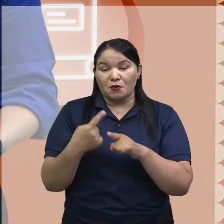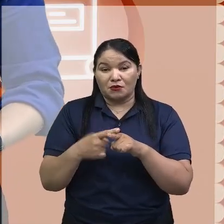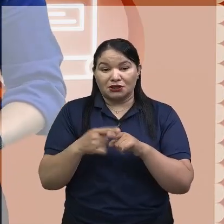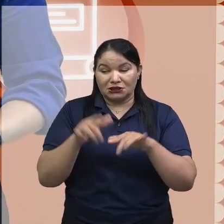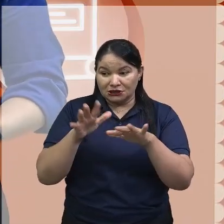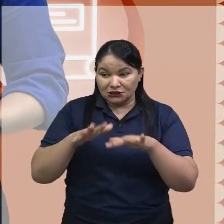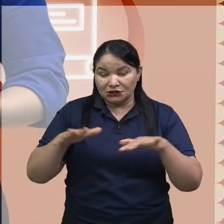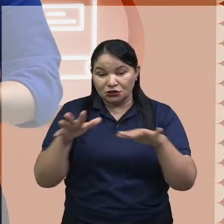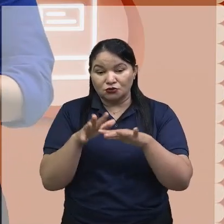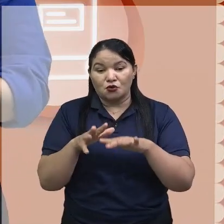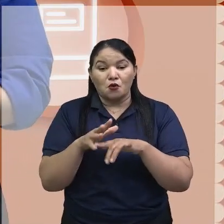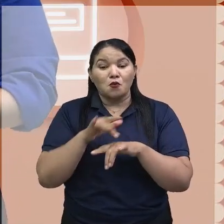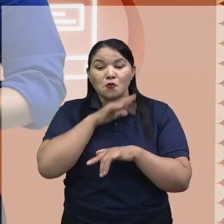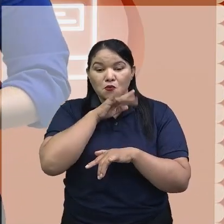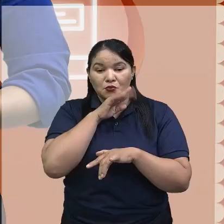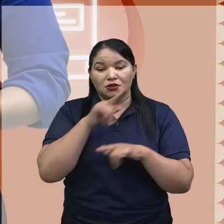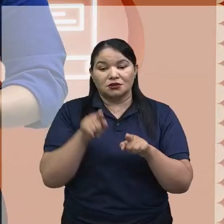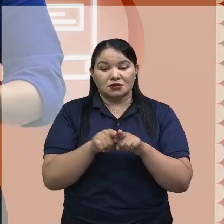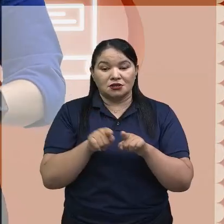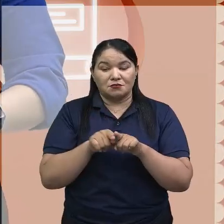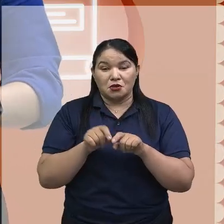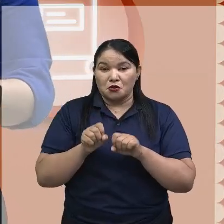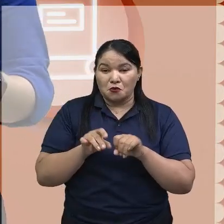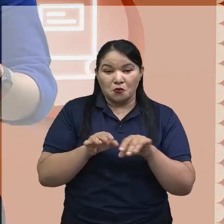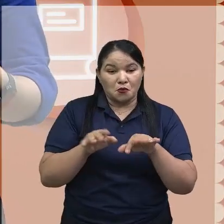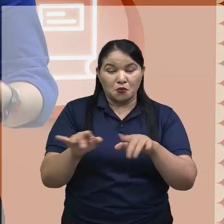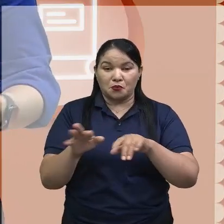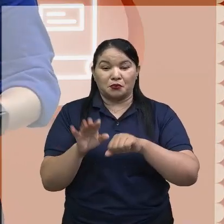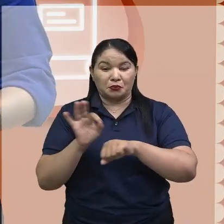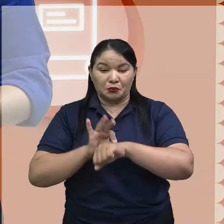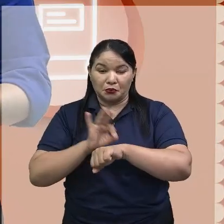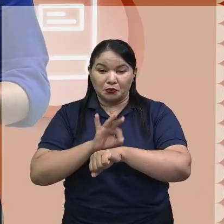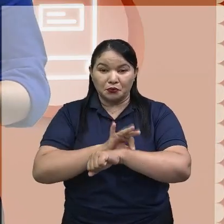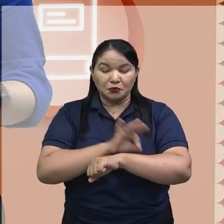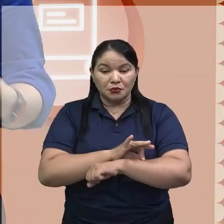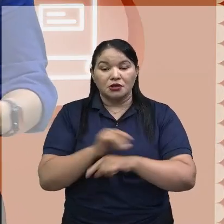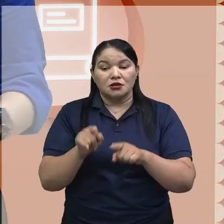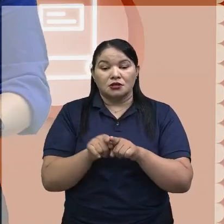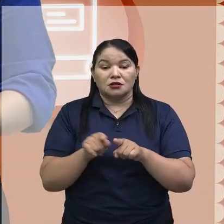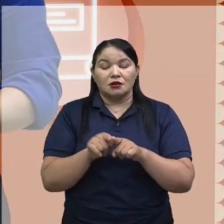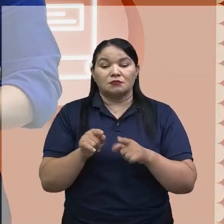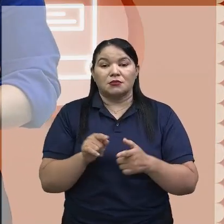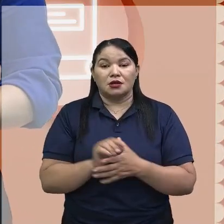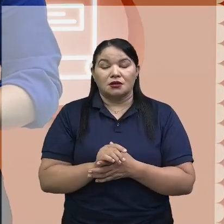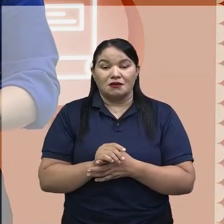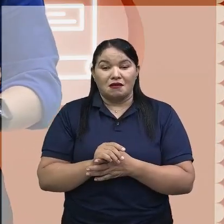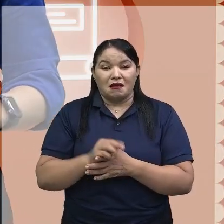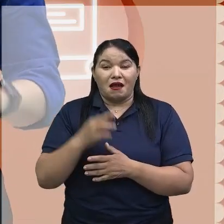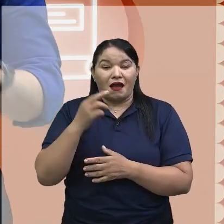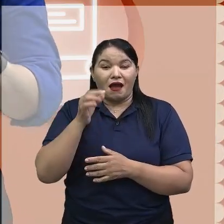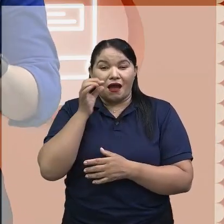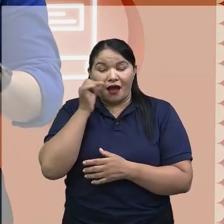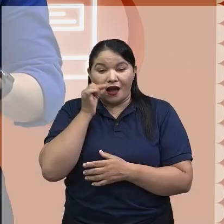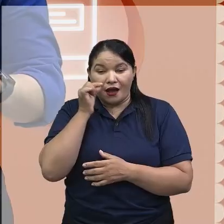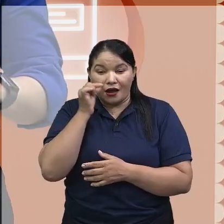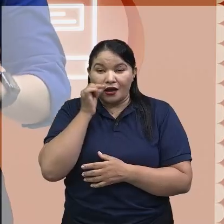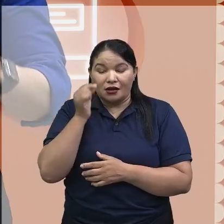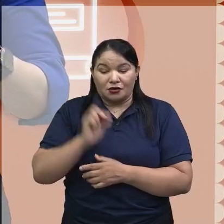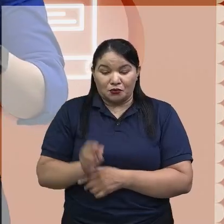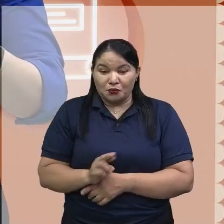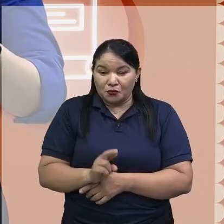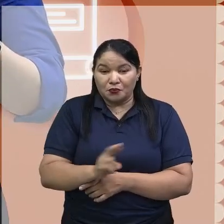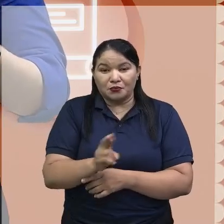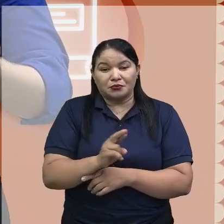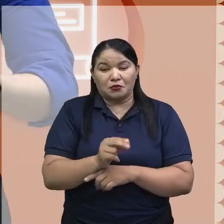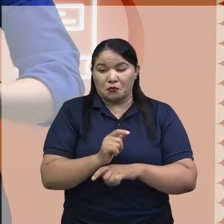ambiente insalubre, a epidemia de varíola, o aumento da população de ratos, de mosquitos. Então, isso tudo